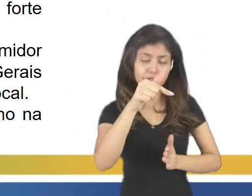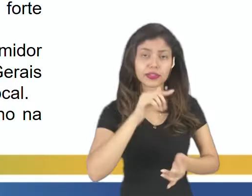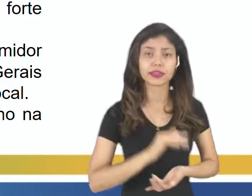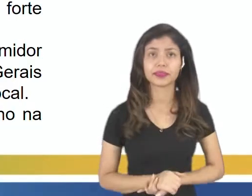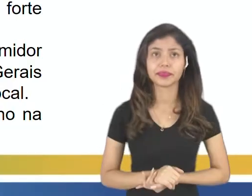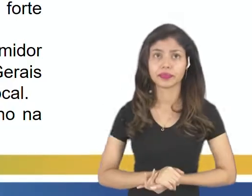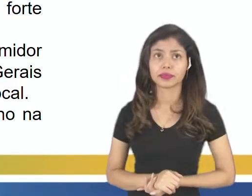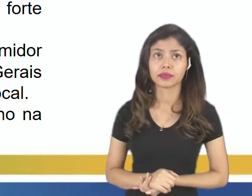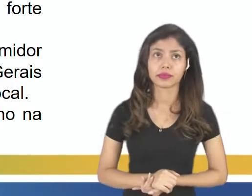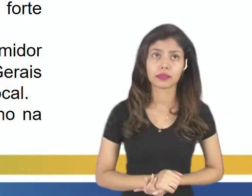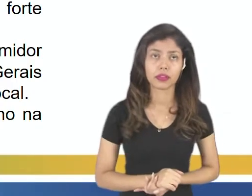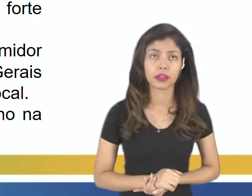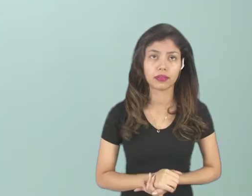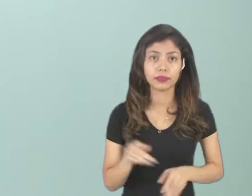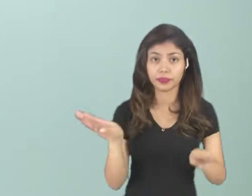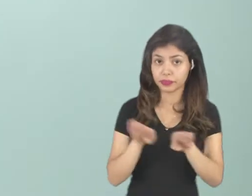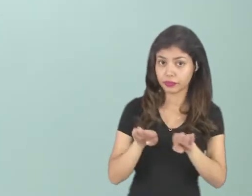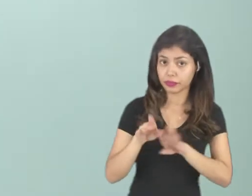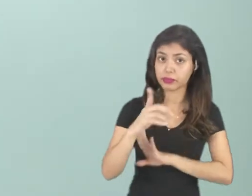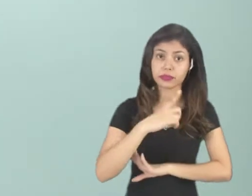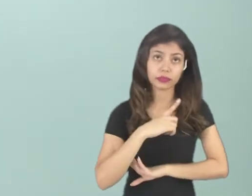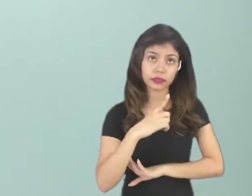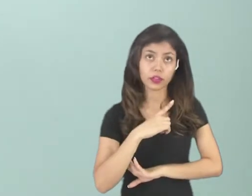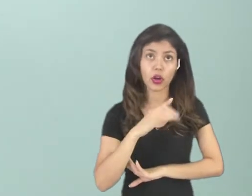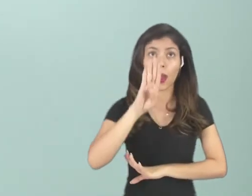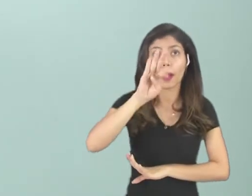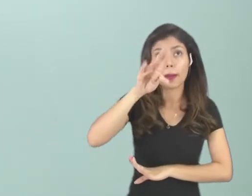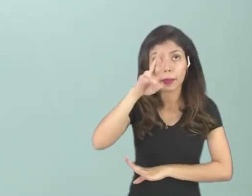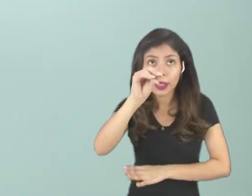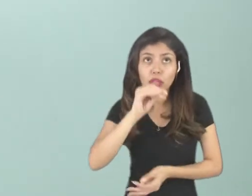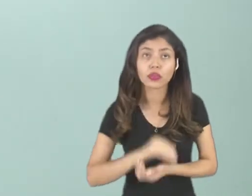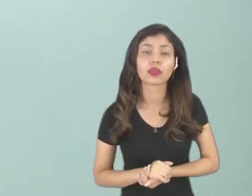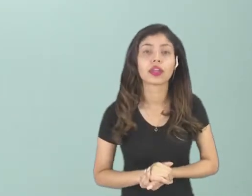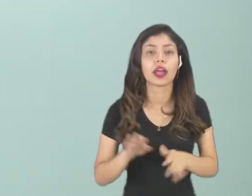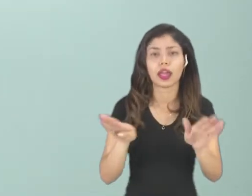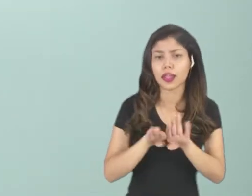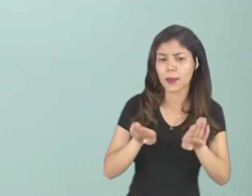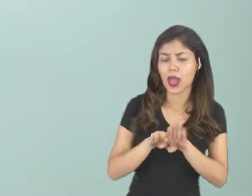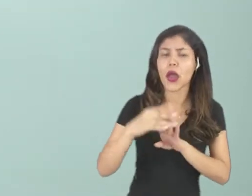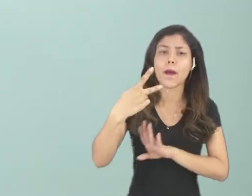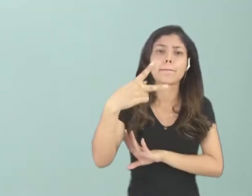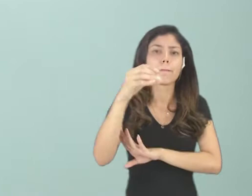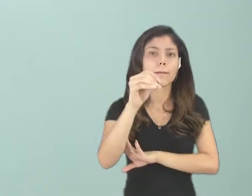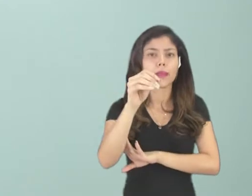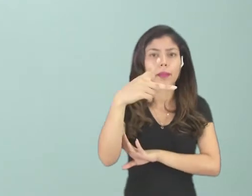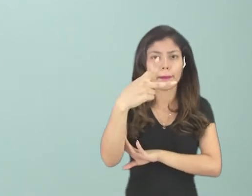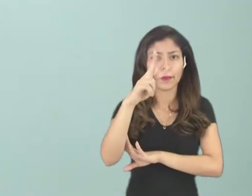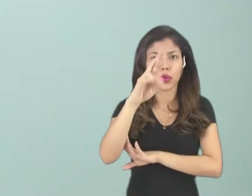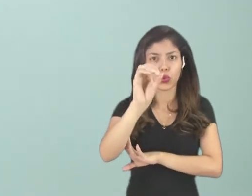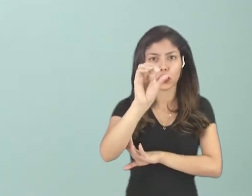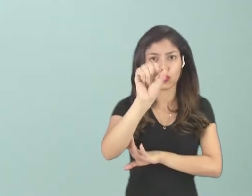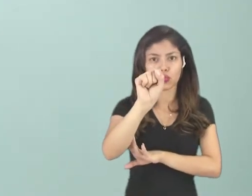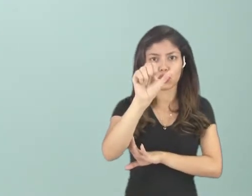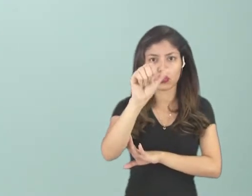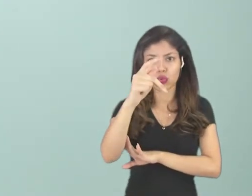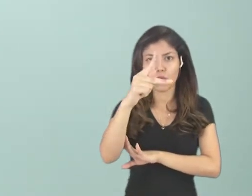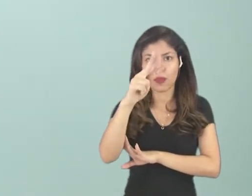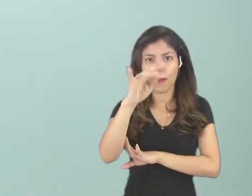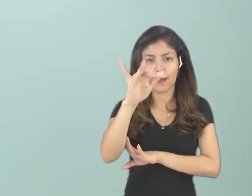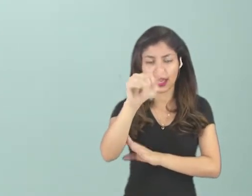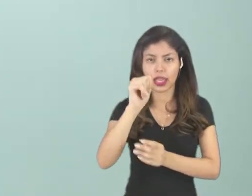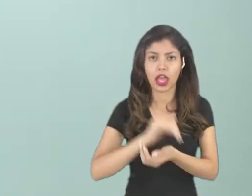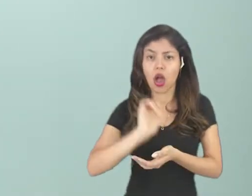XVII, tá? E nós temos Bento Teixeira com a sua obra Prosopopeia, e nós temos também outro artista